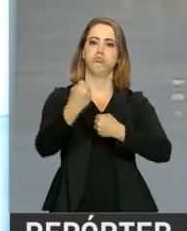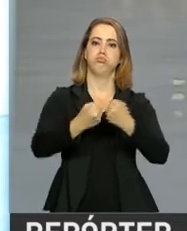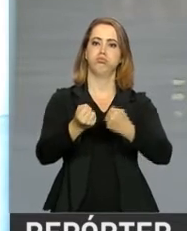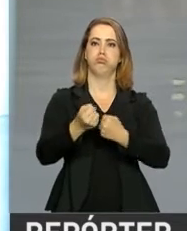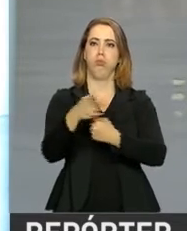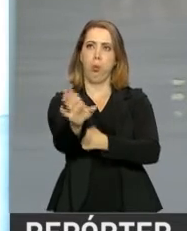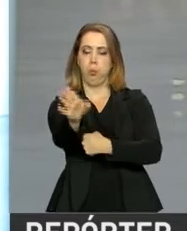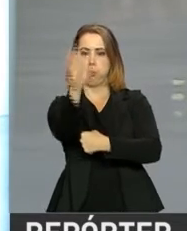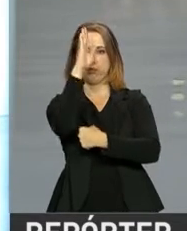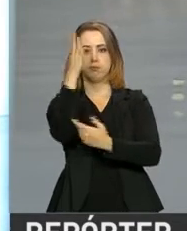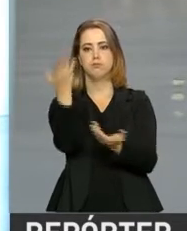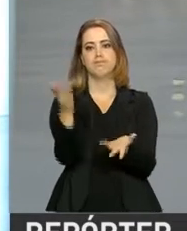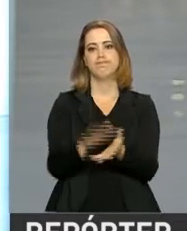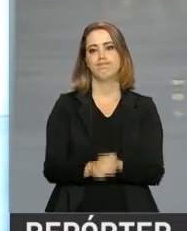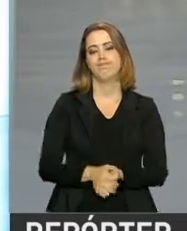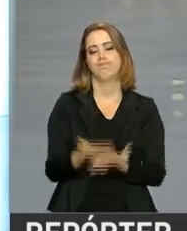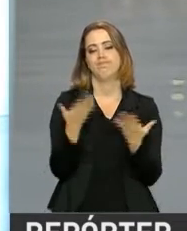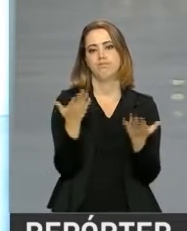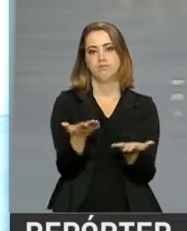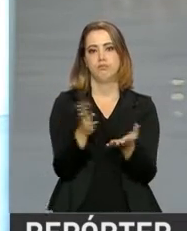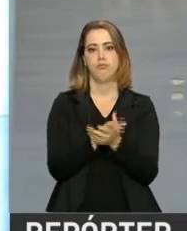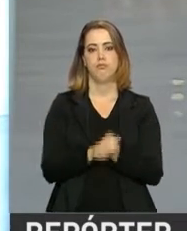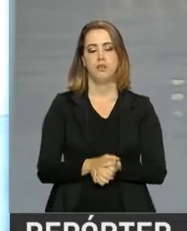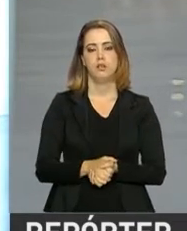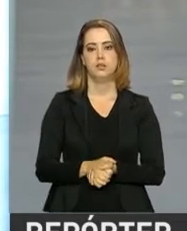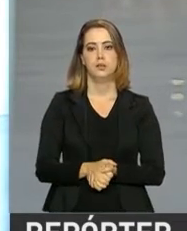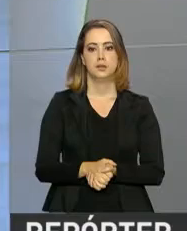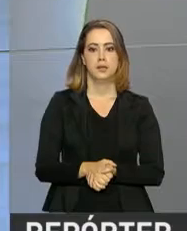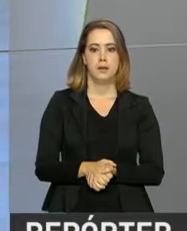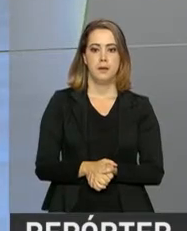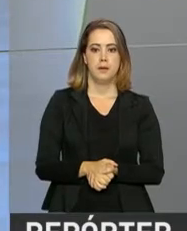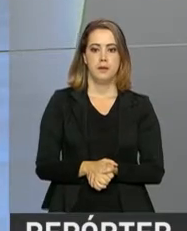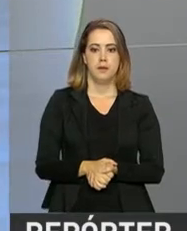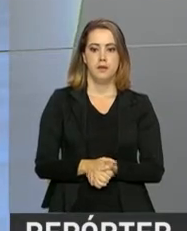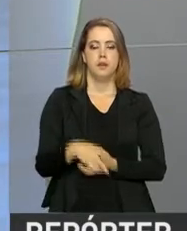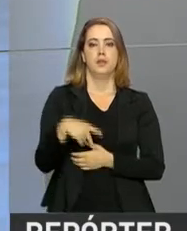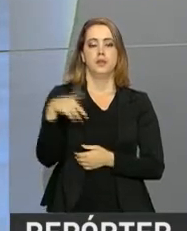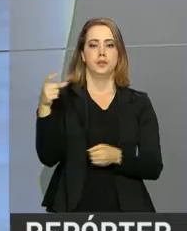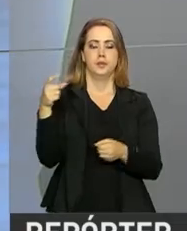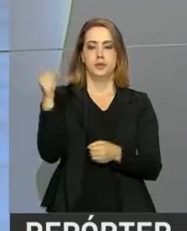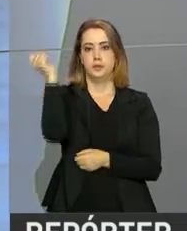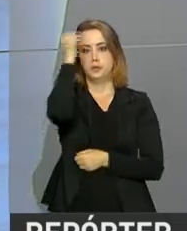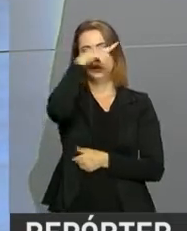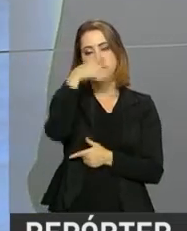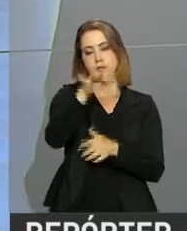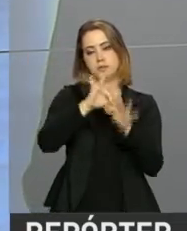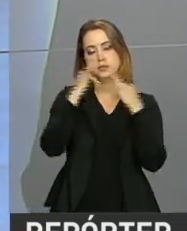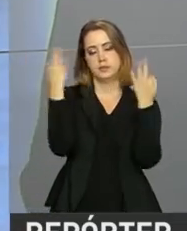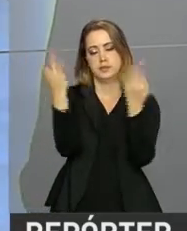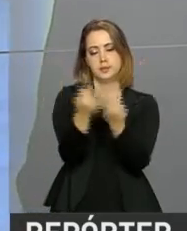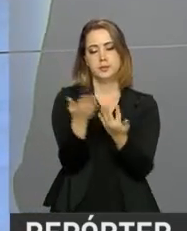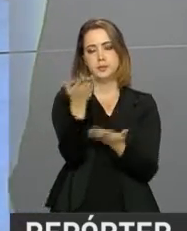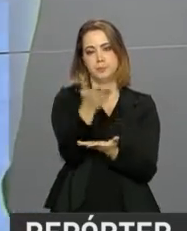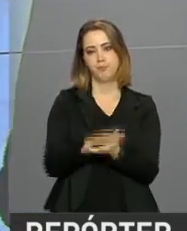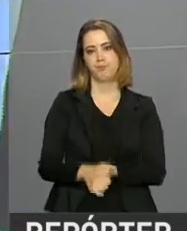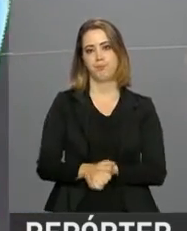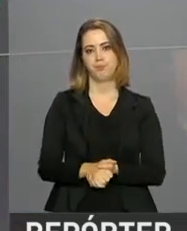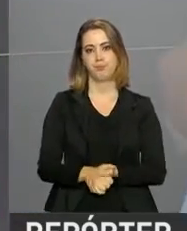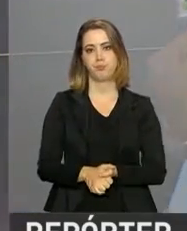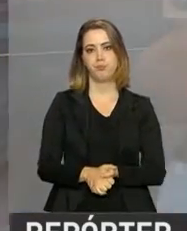semana é isso é luiz voto com você no estúdio situação difícil dessas famílias obrigado pela participação paulo